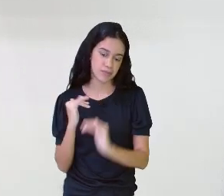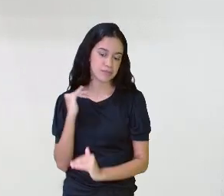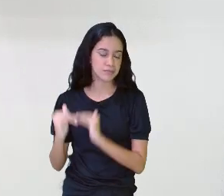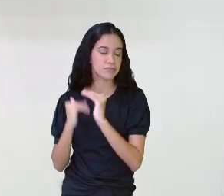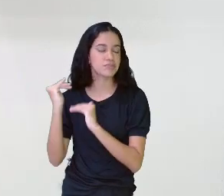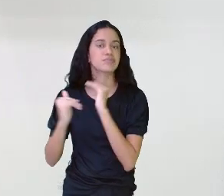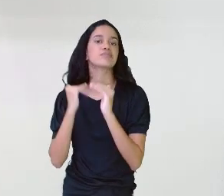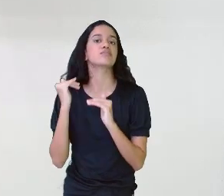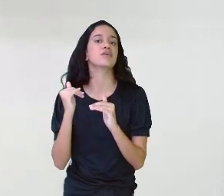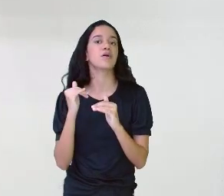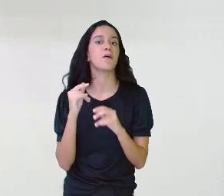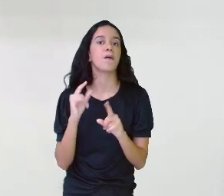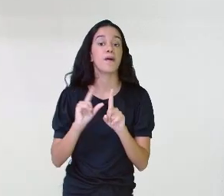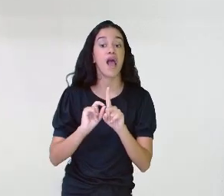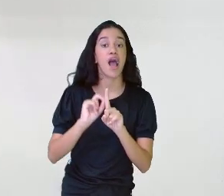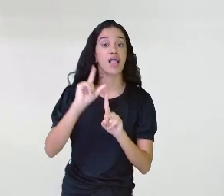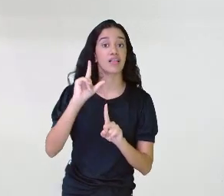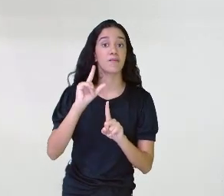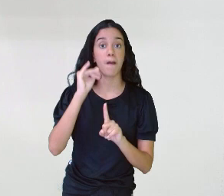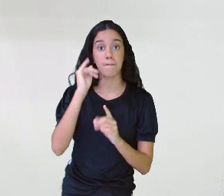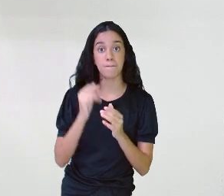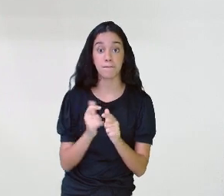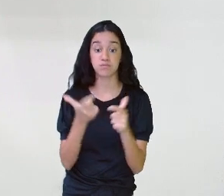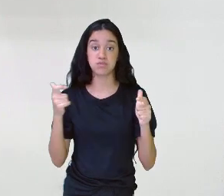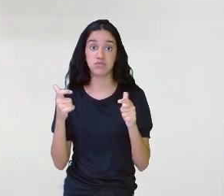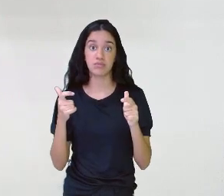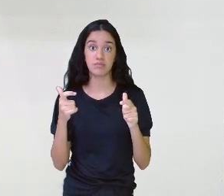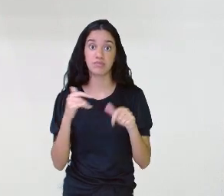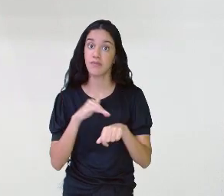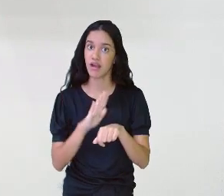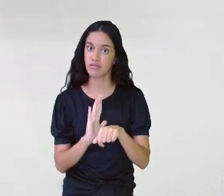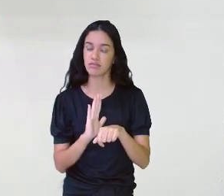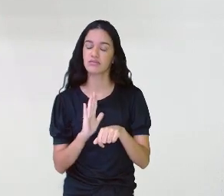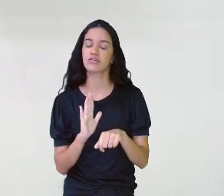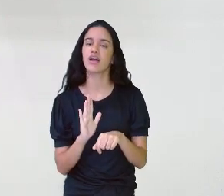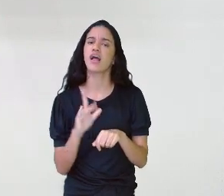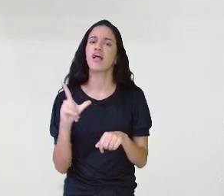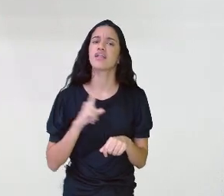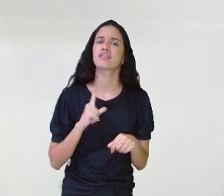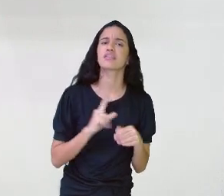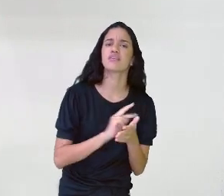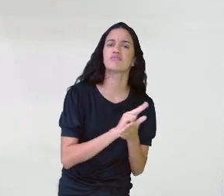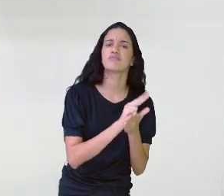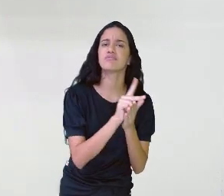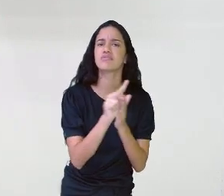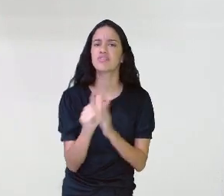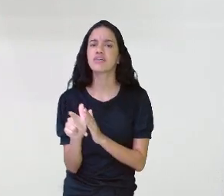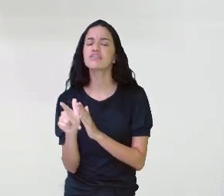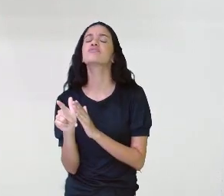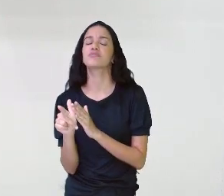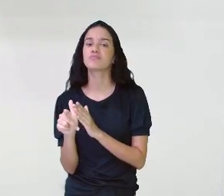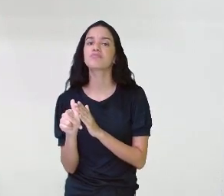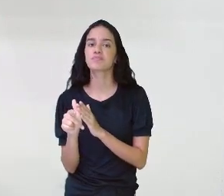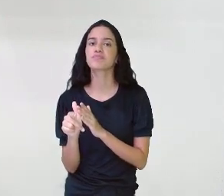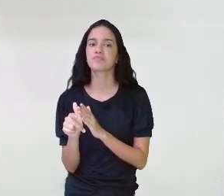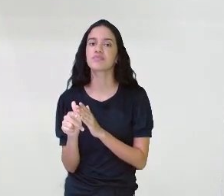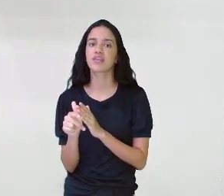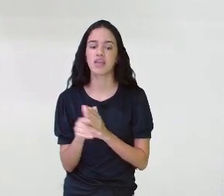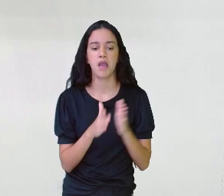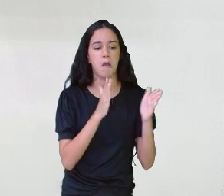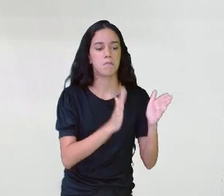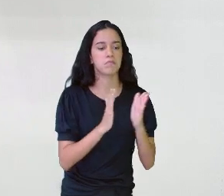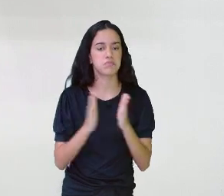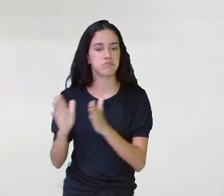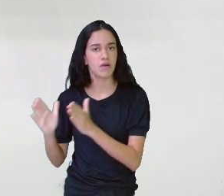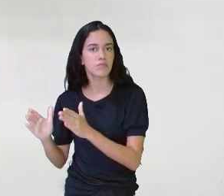quê? A temperatura é maior. Entenderam? Então, existem vários aspectos que determinam essa